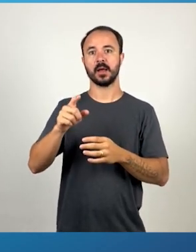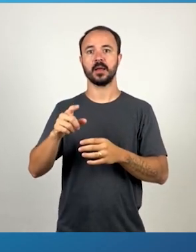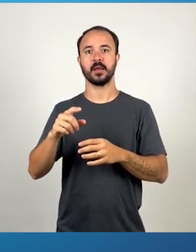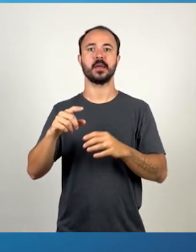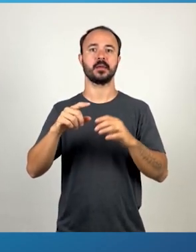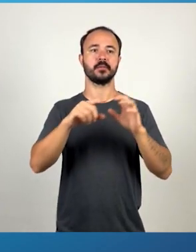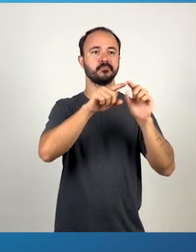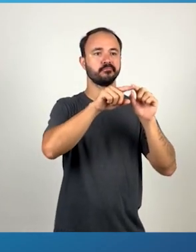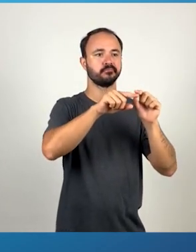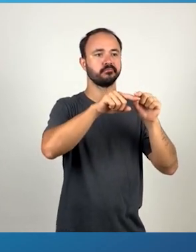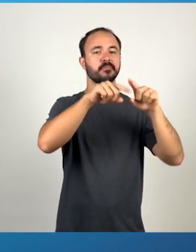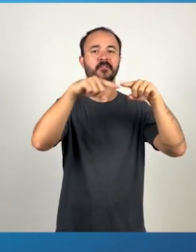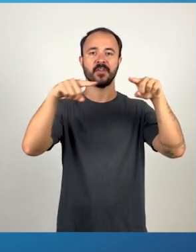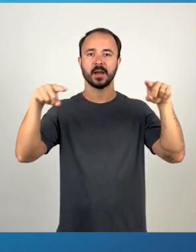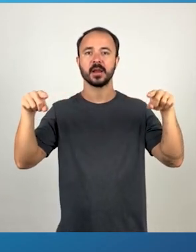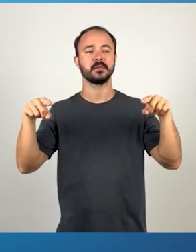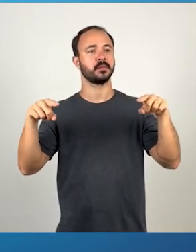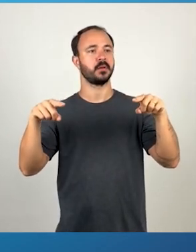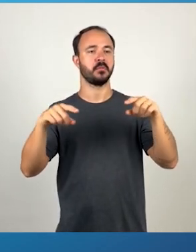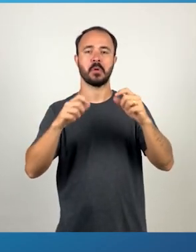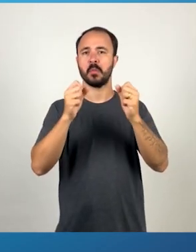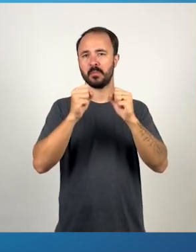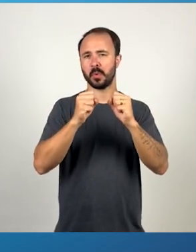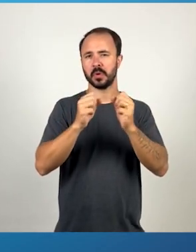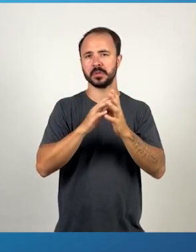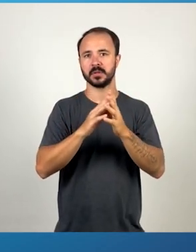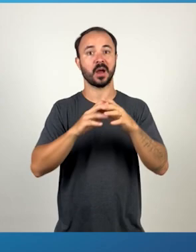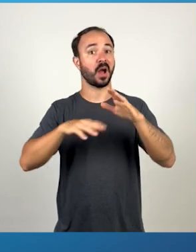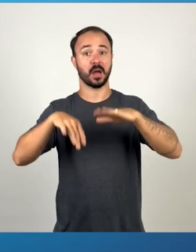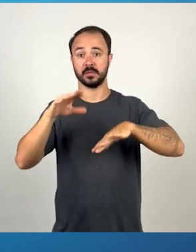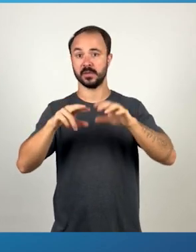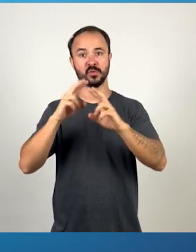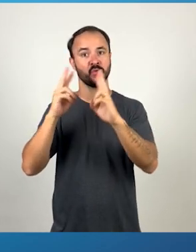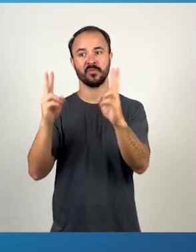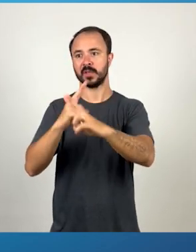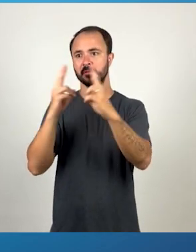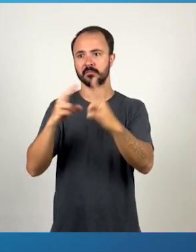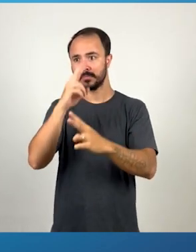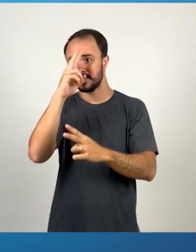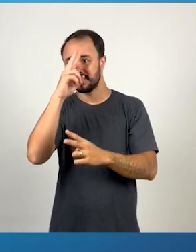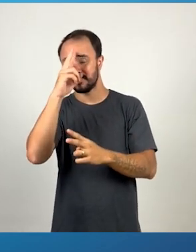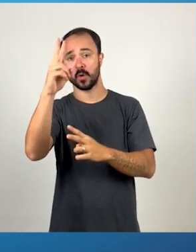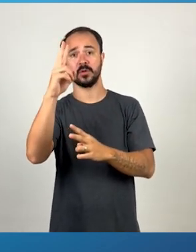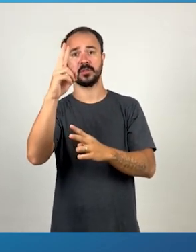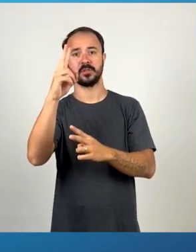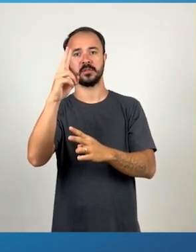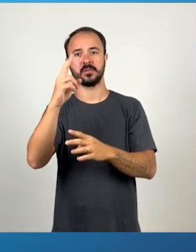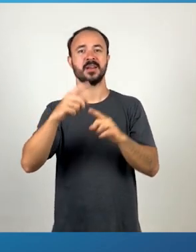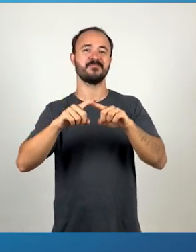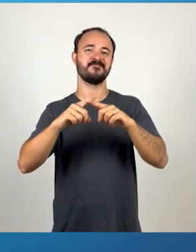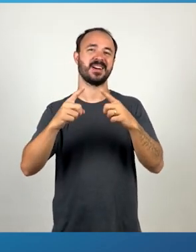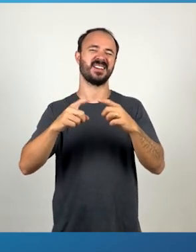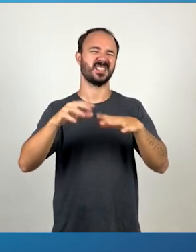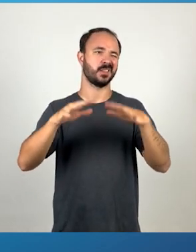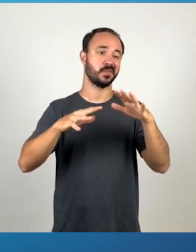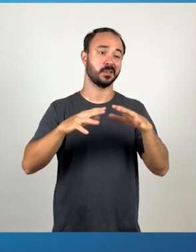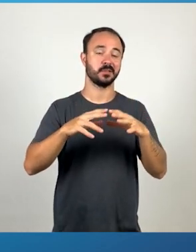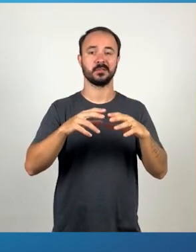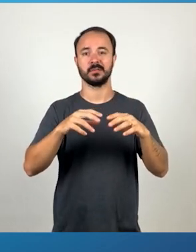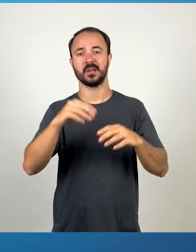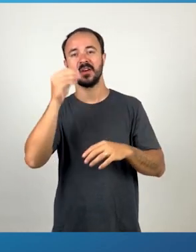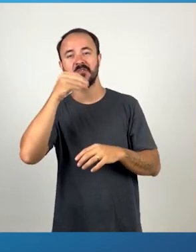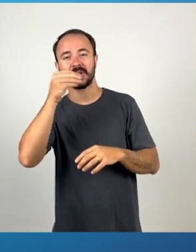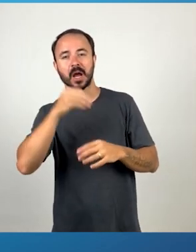isso vai depender do vento ali, que às vezes ele pode ser irregular. Tá? O preço dos equipamentos também não é barato, então isso também